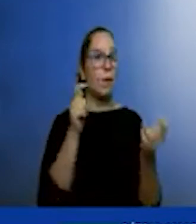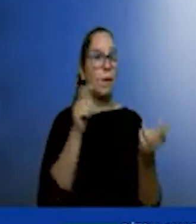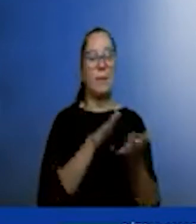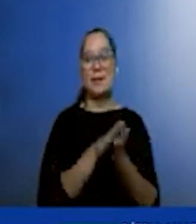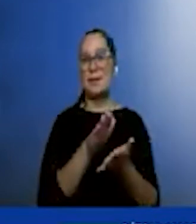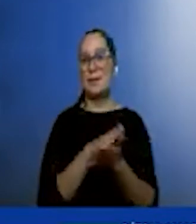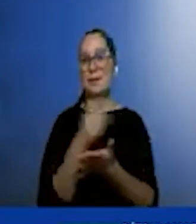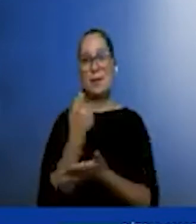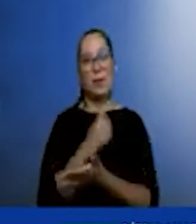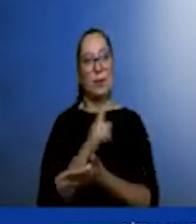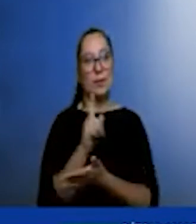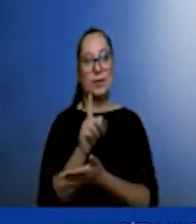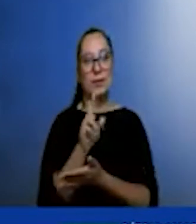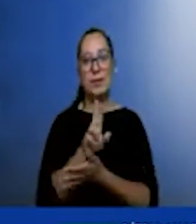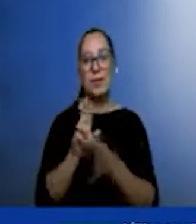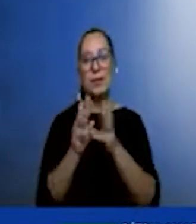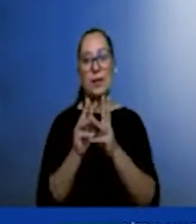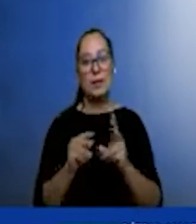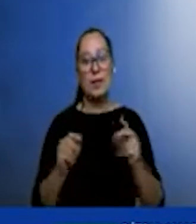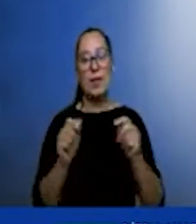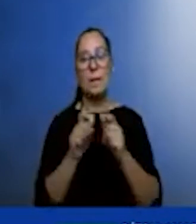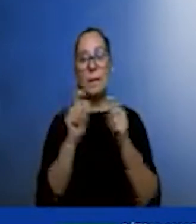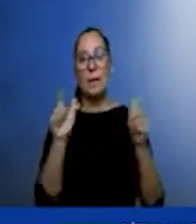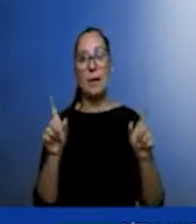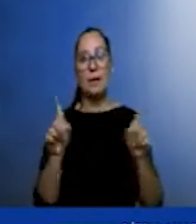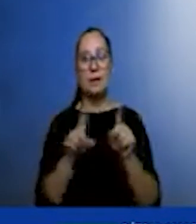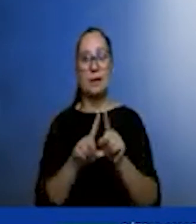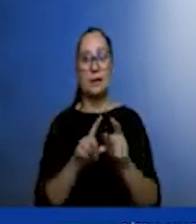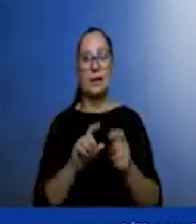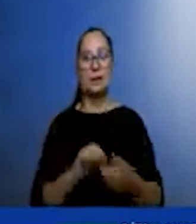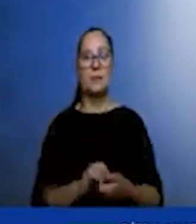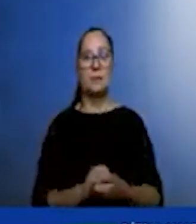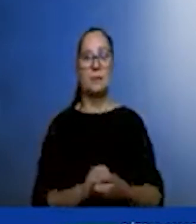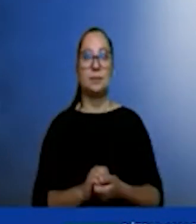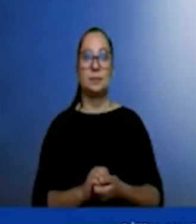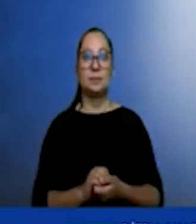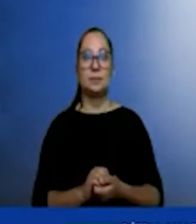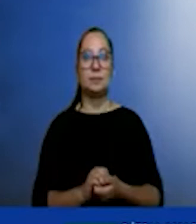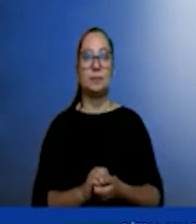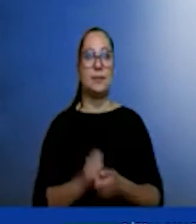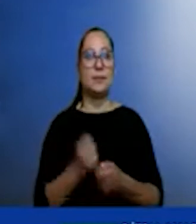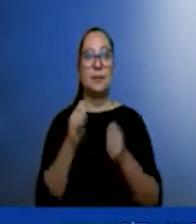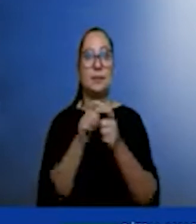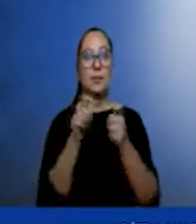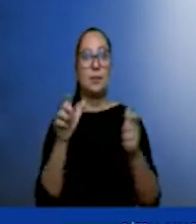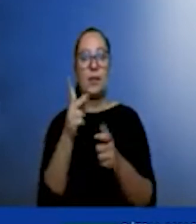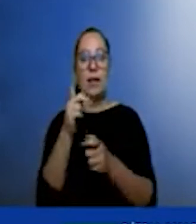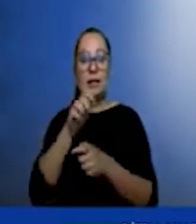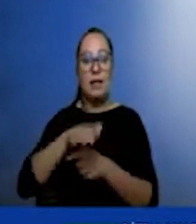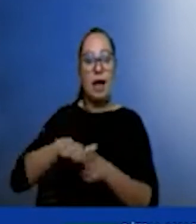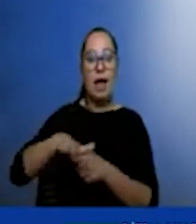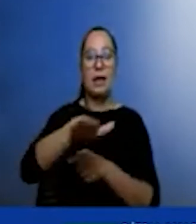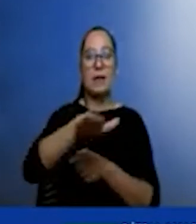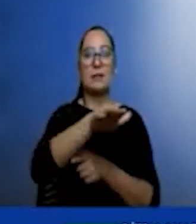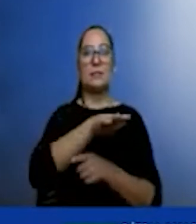uso de terra, desculpa, não é sem aumentar, sem aumentar o uso da terra, sem aumentar a hectare, que eu acho que é um tema latente, quente, que a gente precisa